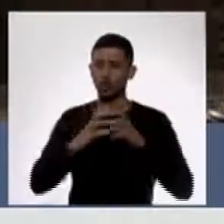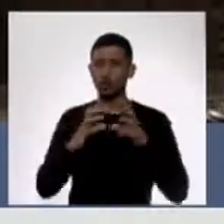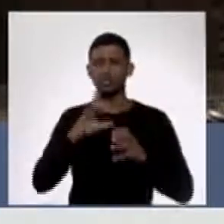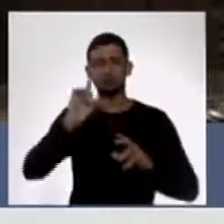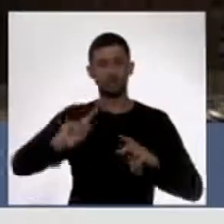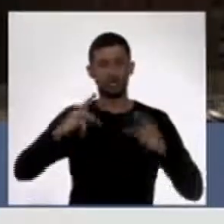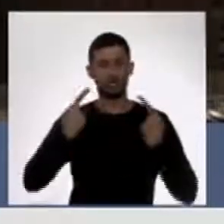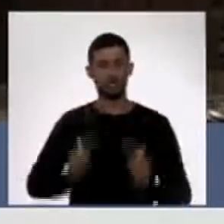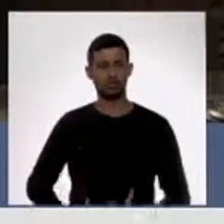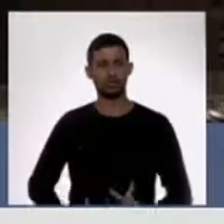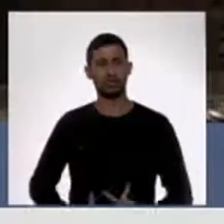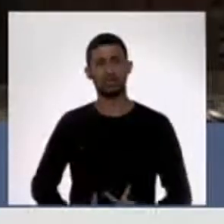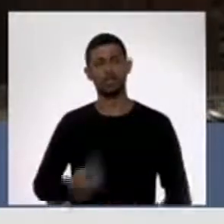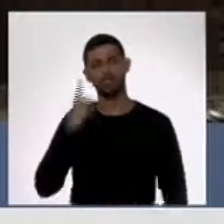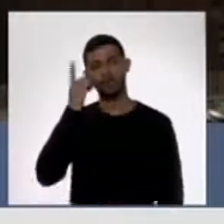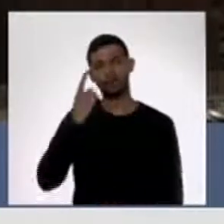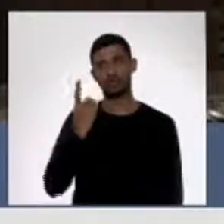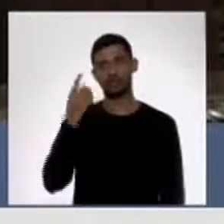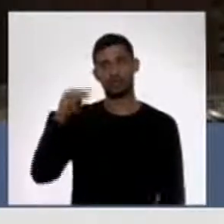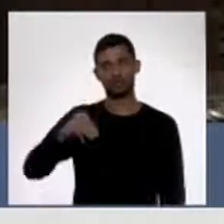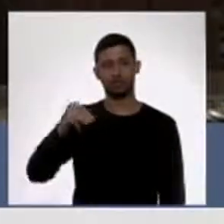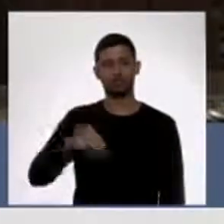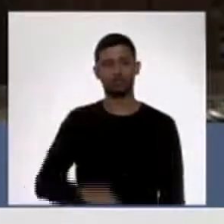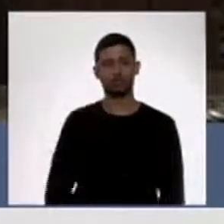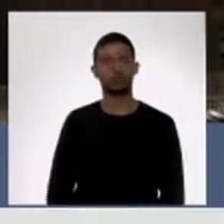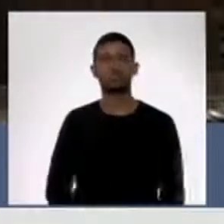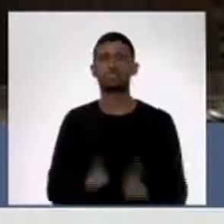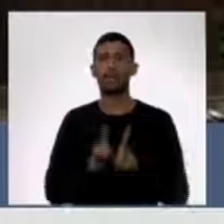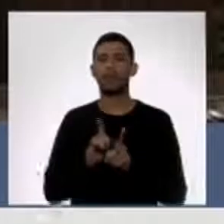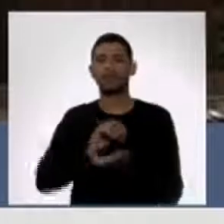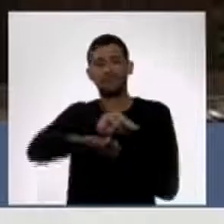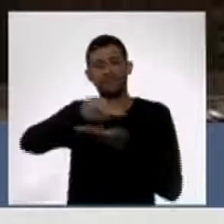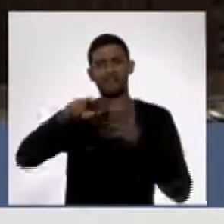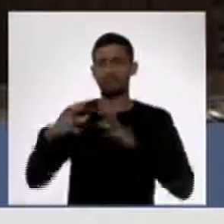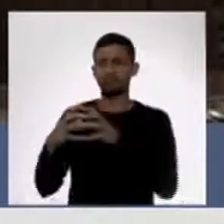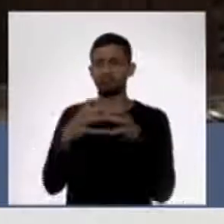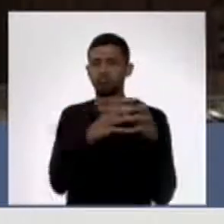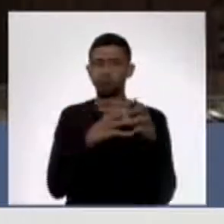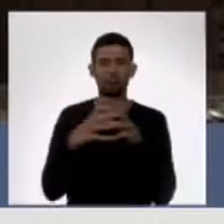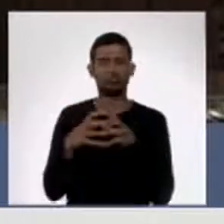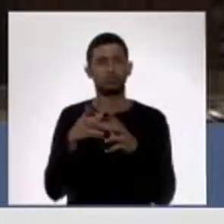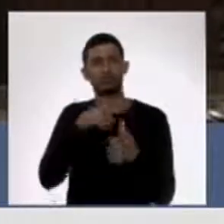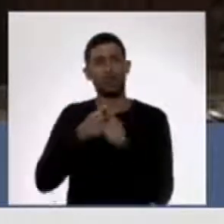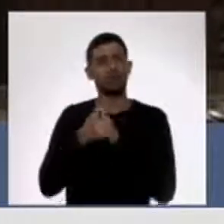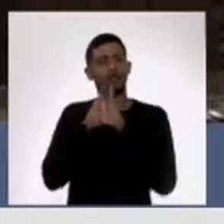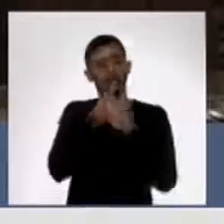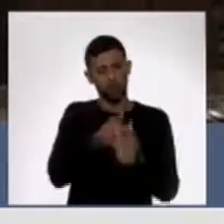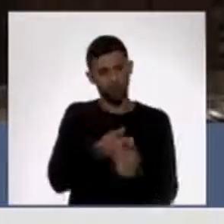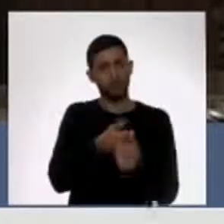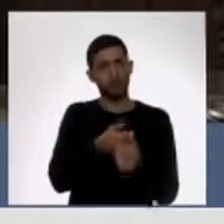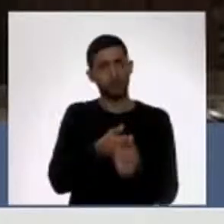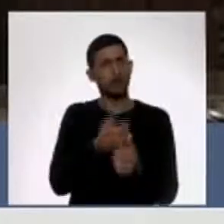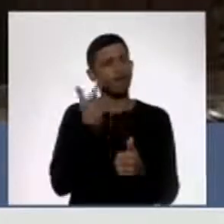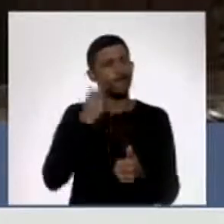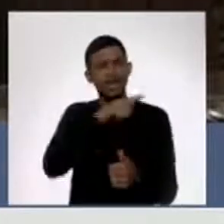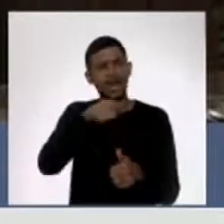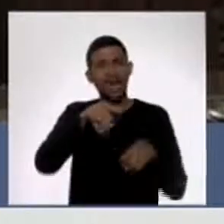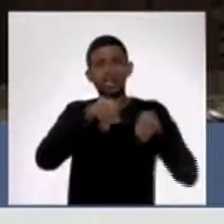Humanos... Deputada, 1 minuto. ...e outras comissões, acompanhando esse